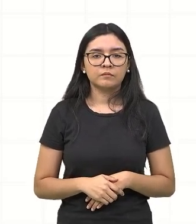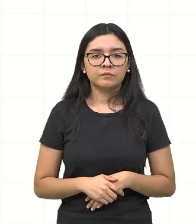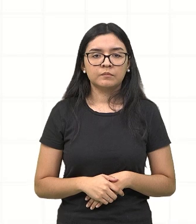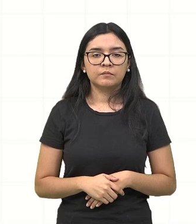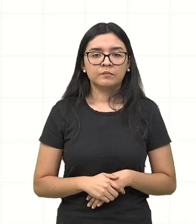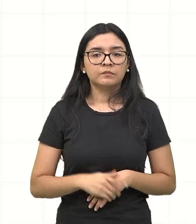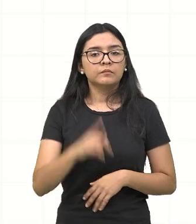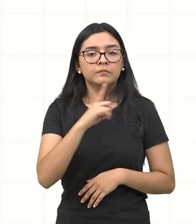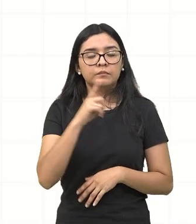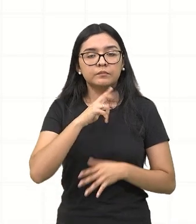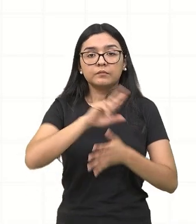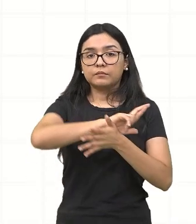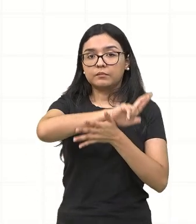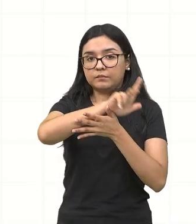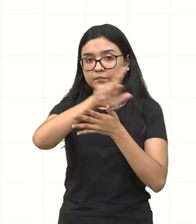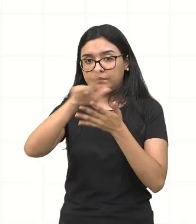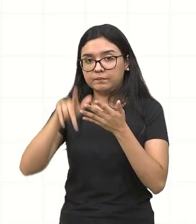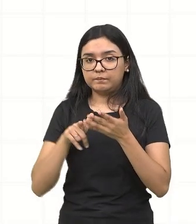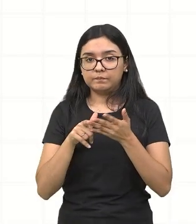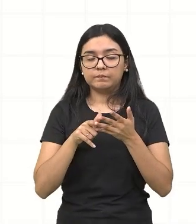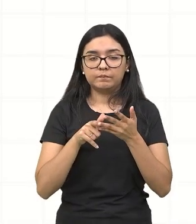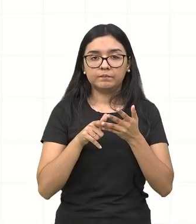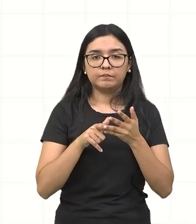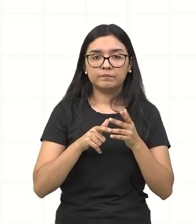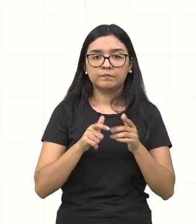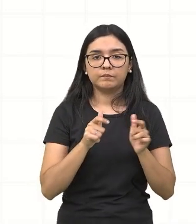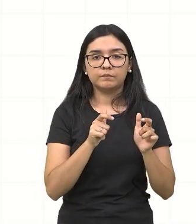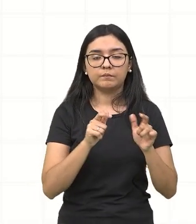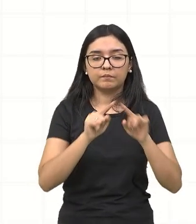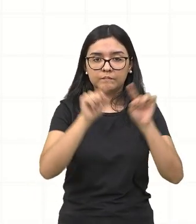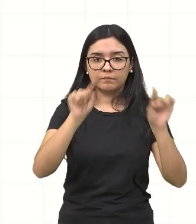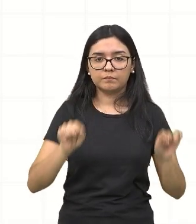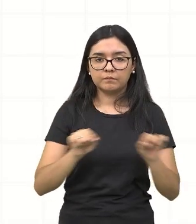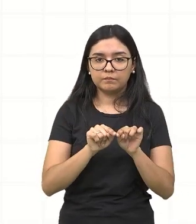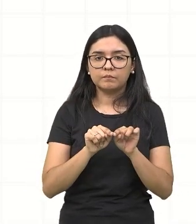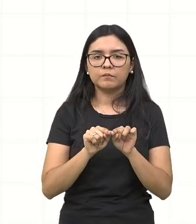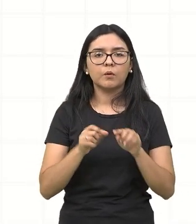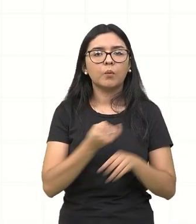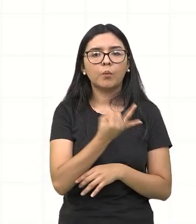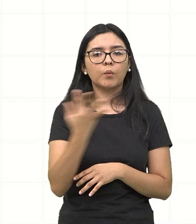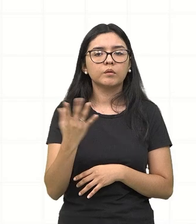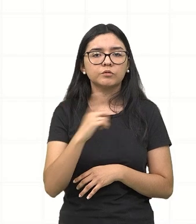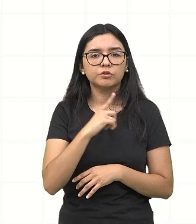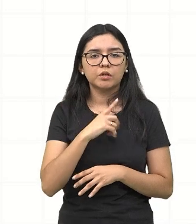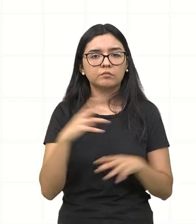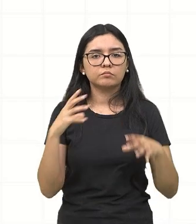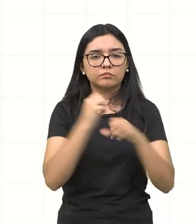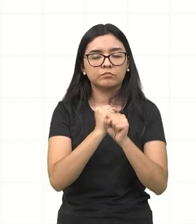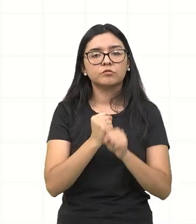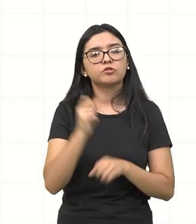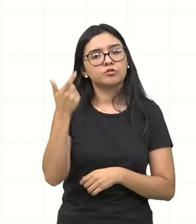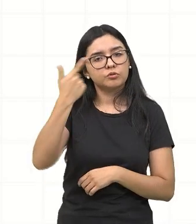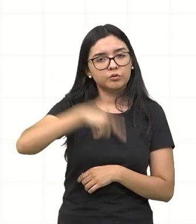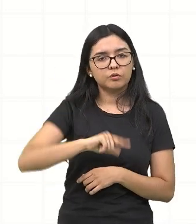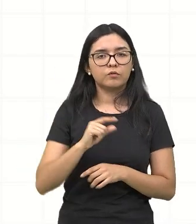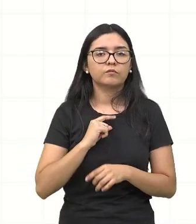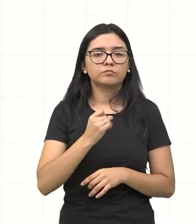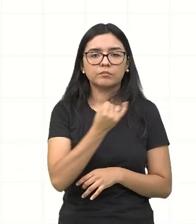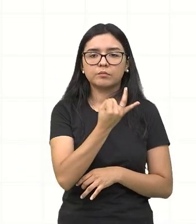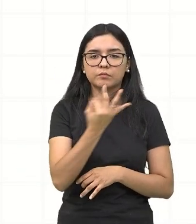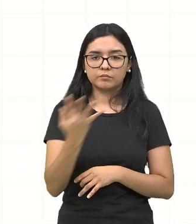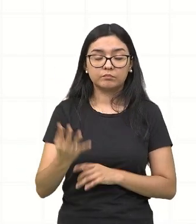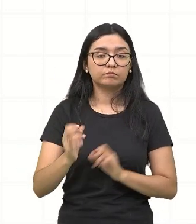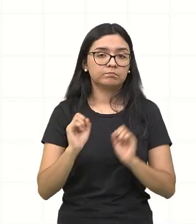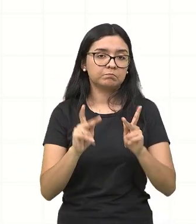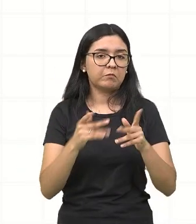nós temos aqui vários cubos, certo, na nossa figura. Quantos cubos nós temos nela? Aí você poderia de novo só contar, né? Contar,